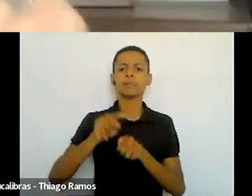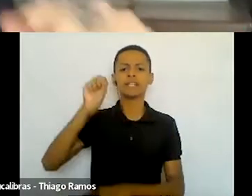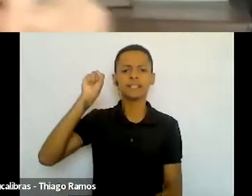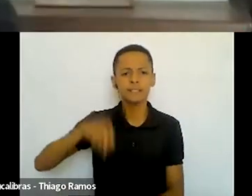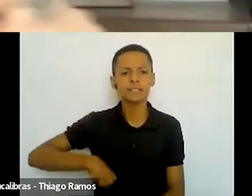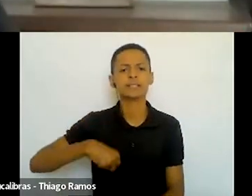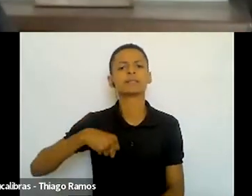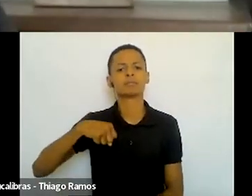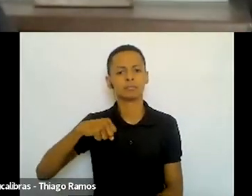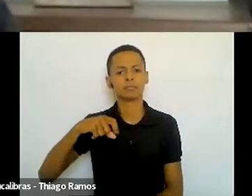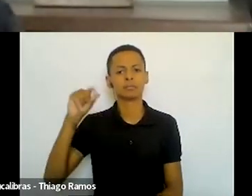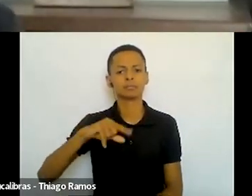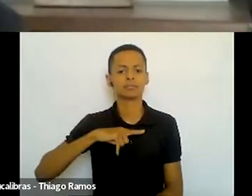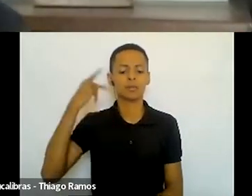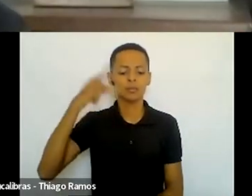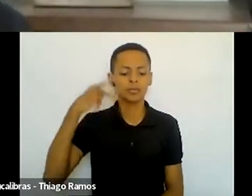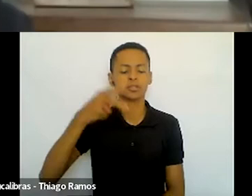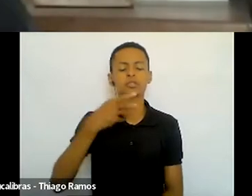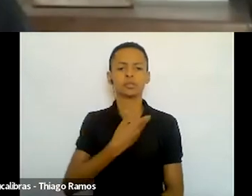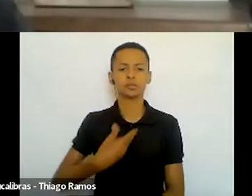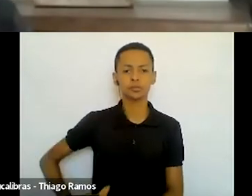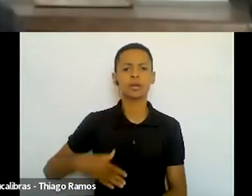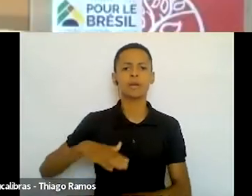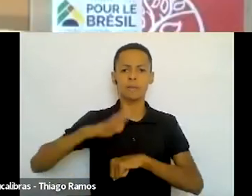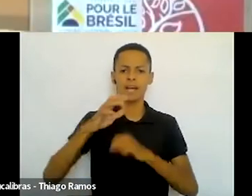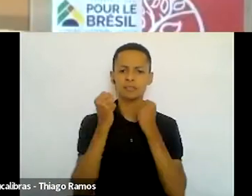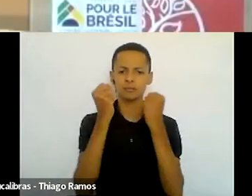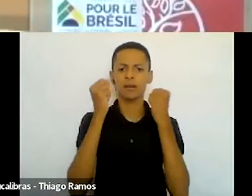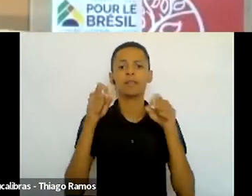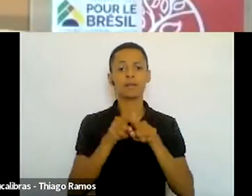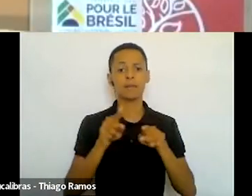transformando políticas públicas mais efetivas e mais